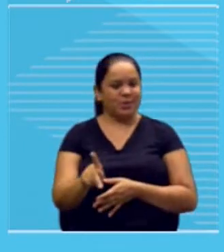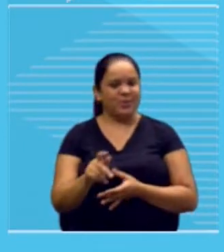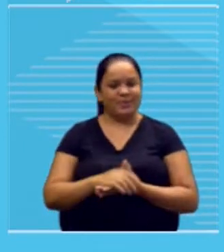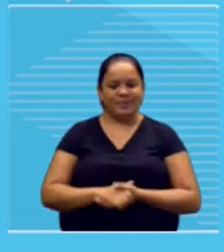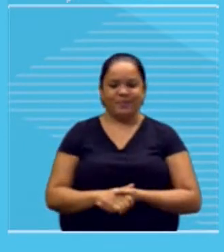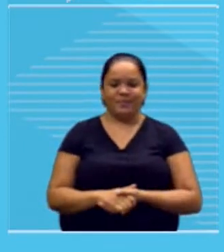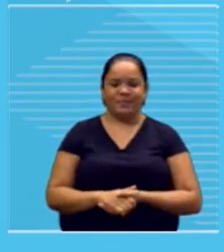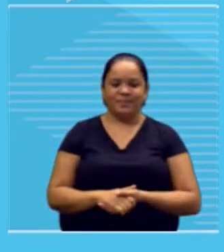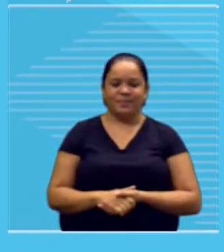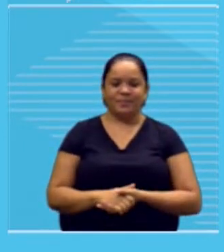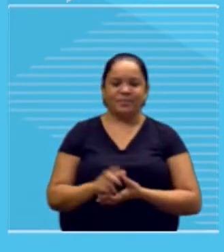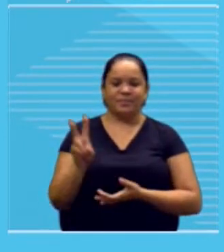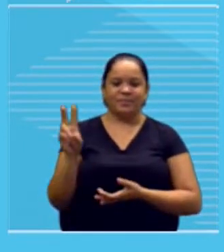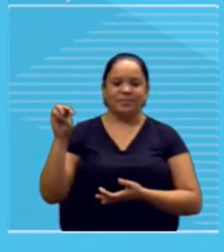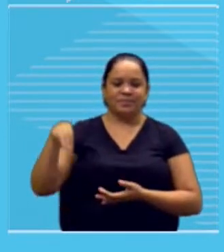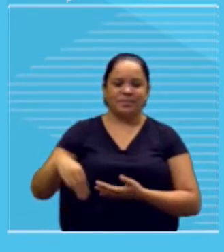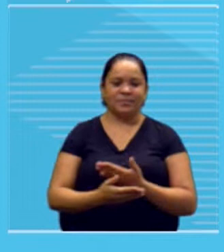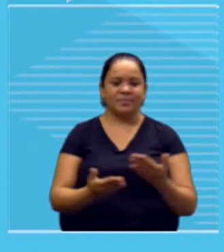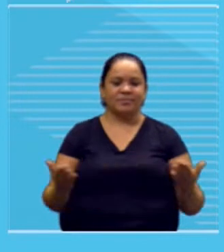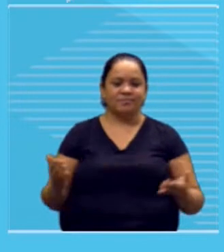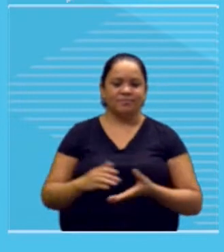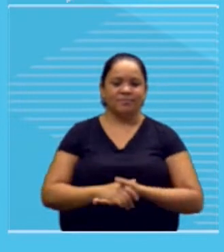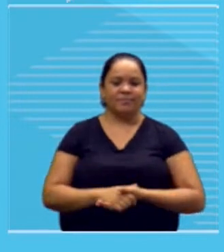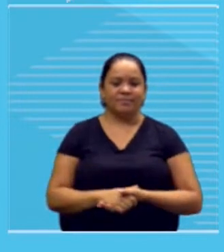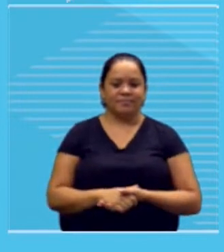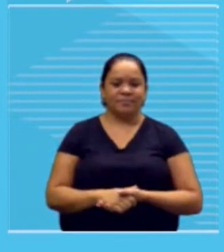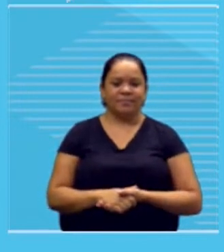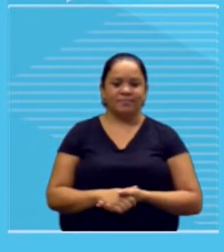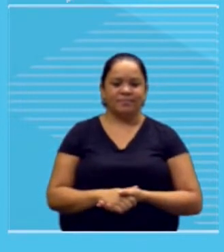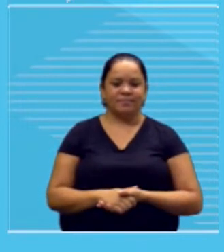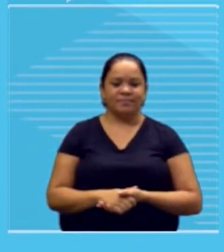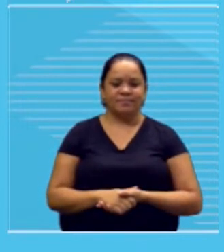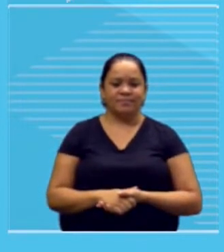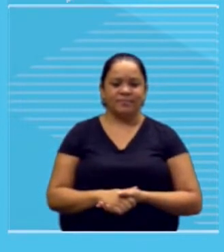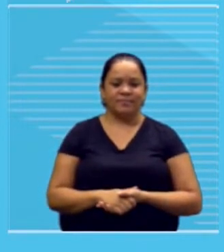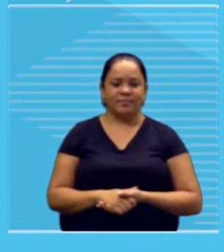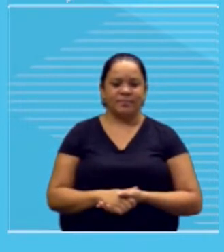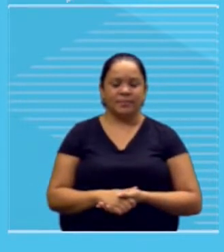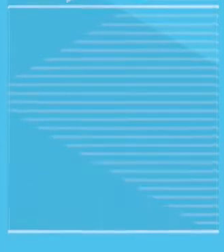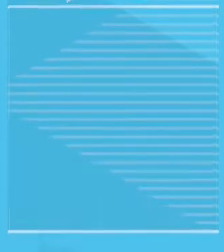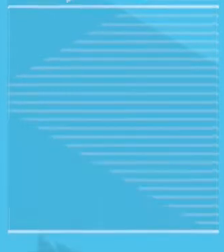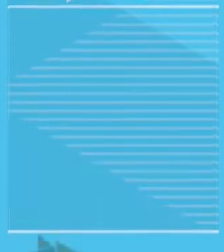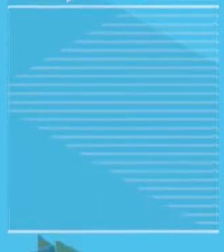gente então dois minutos na tela boa leitura para vocês